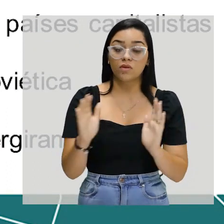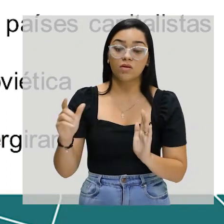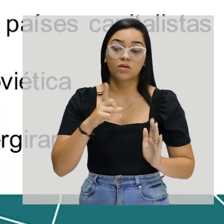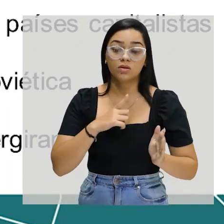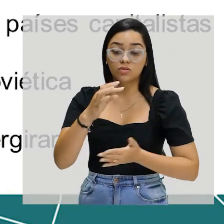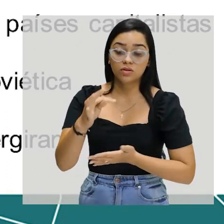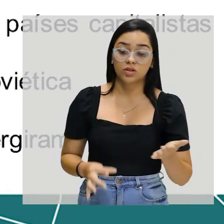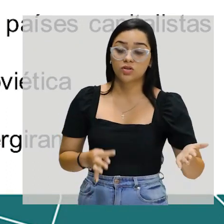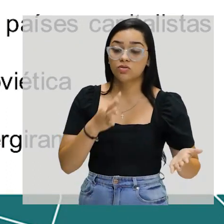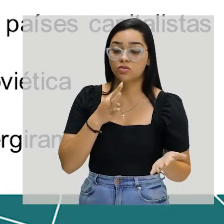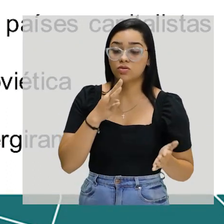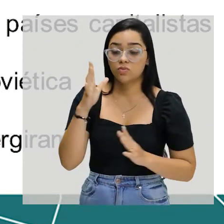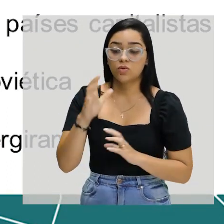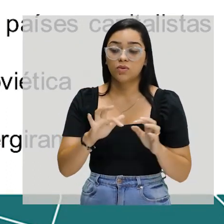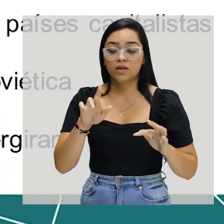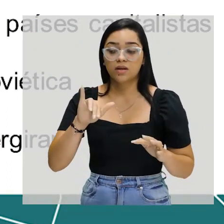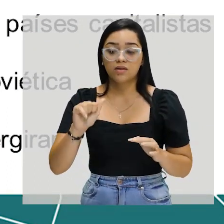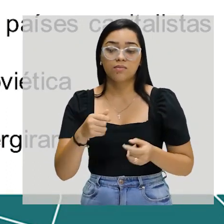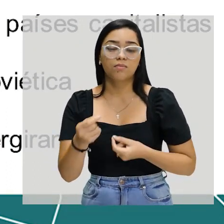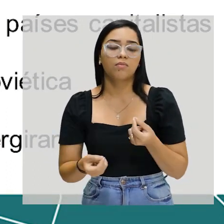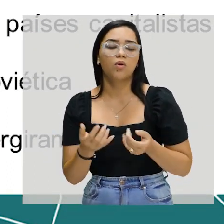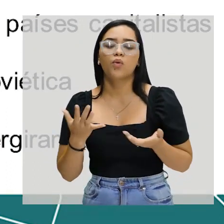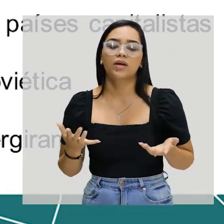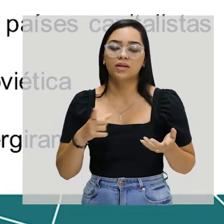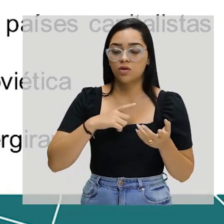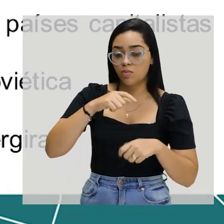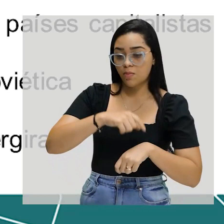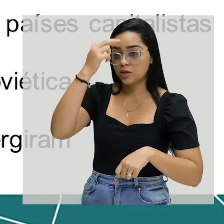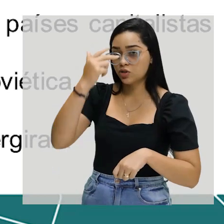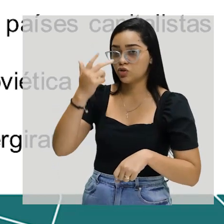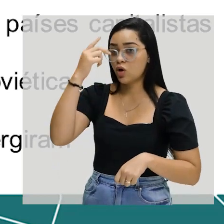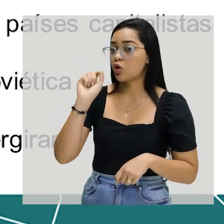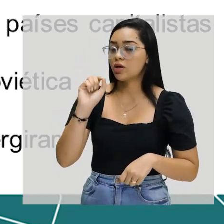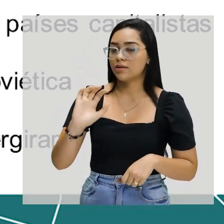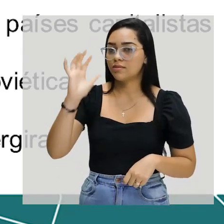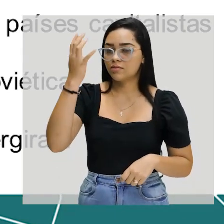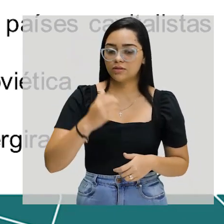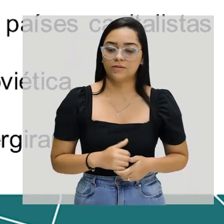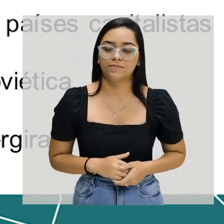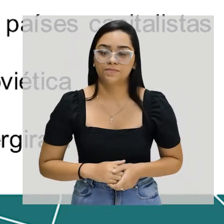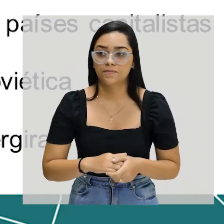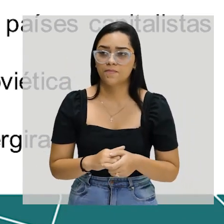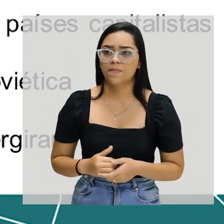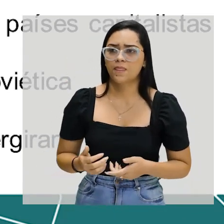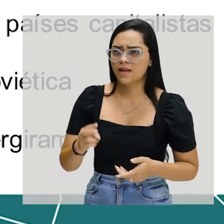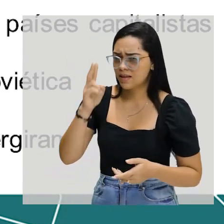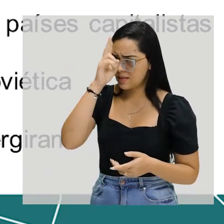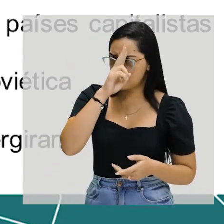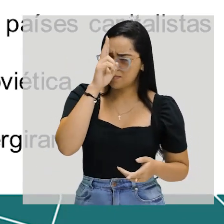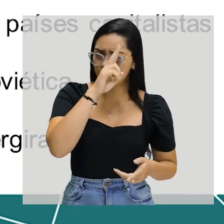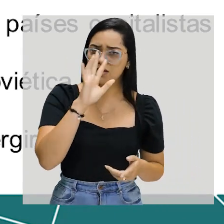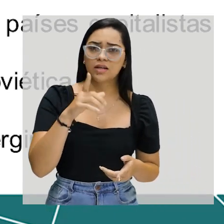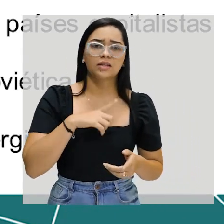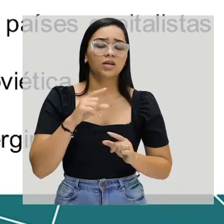no texto e conhecido como guerra fria pode ser definido como aquele momento histórico que houve O quê tá vamos relembrar galera